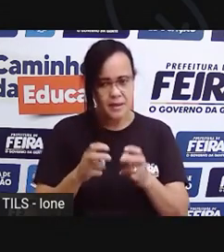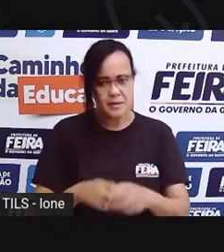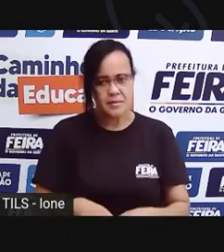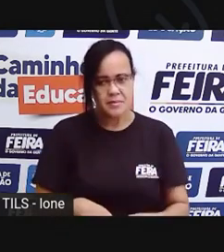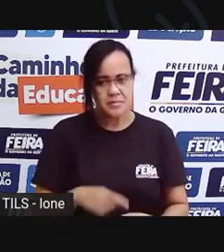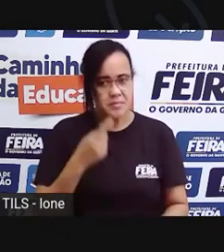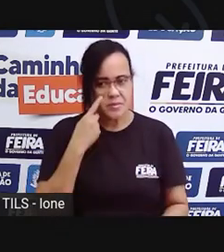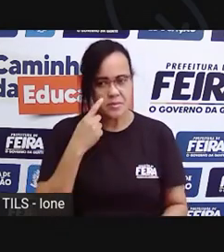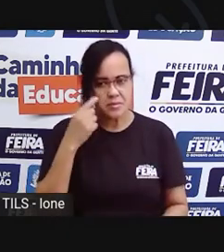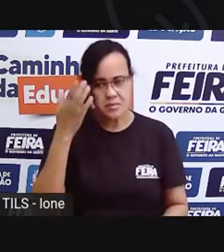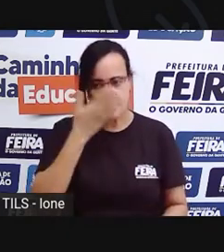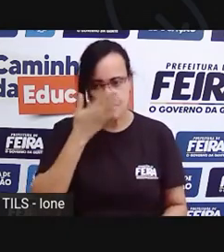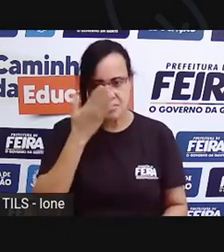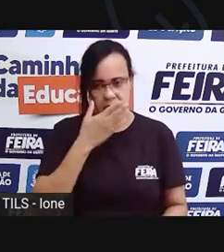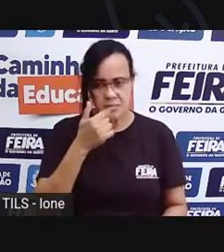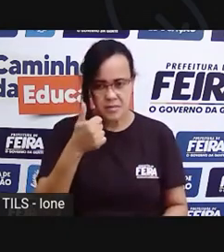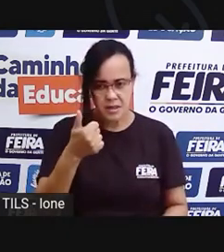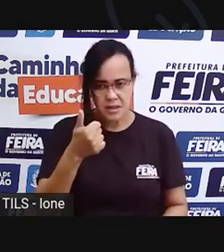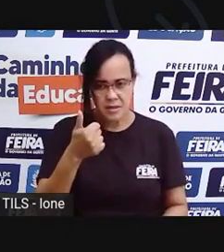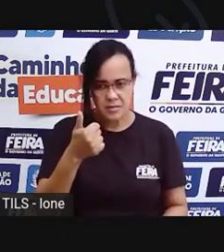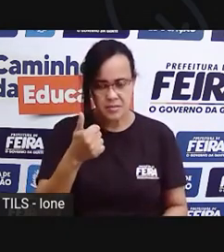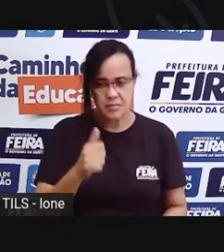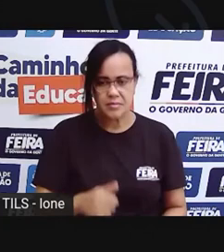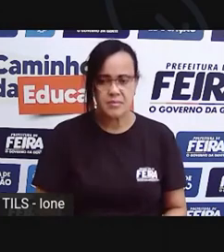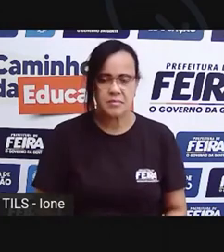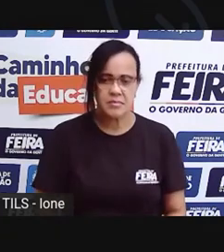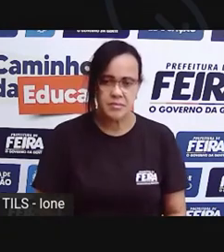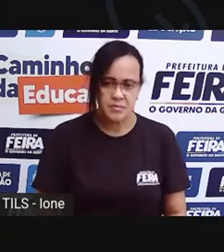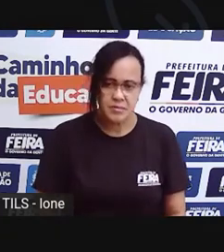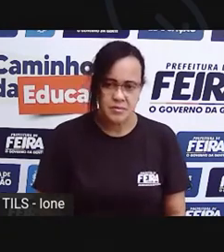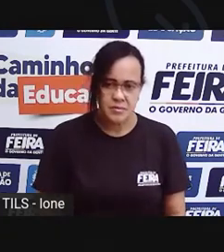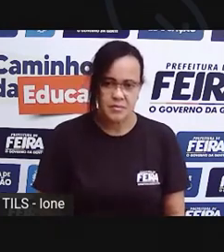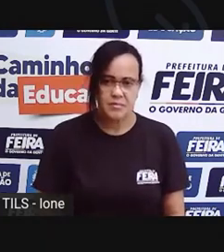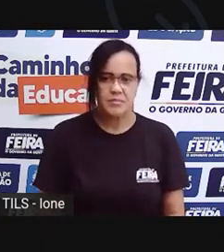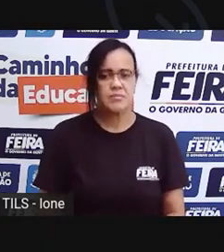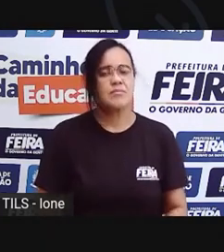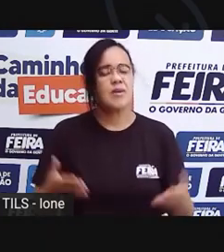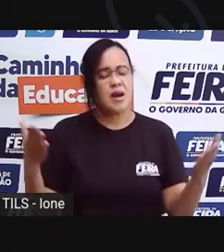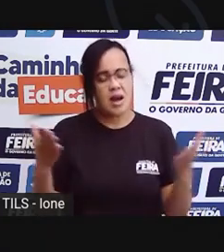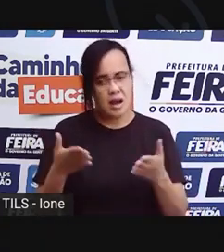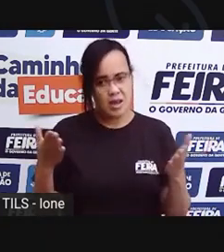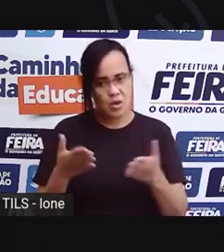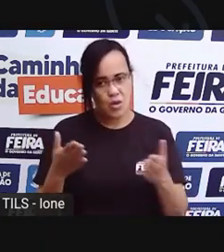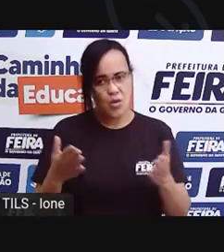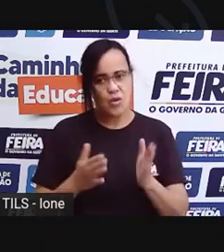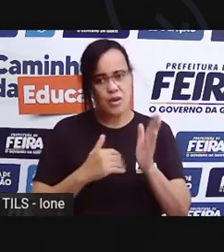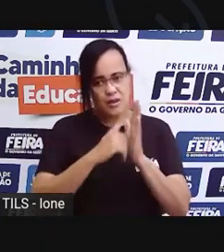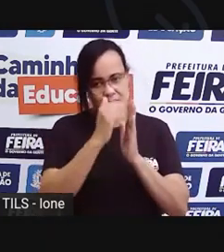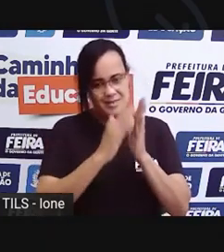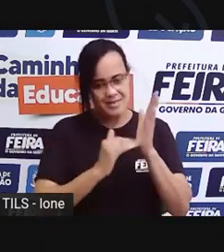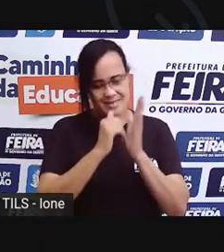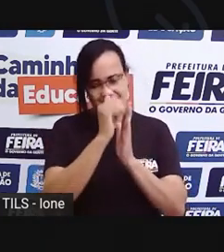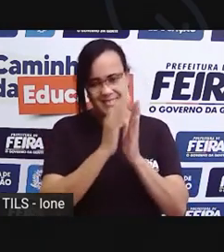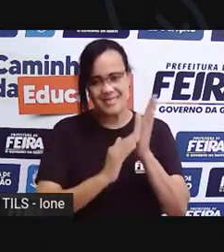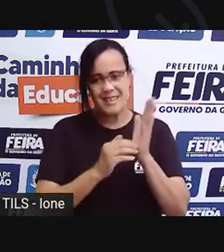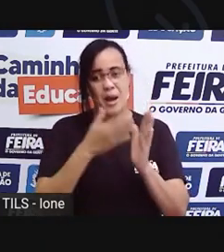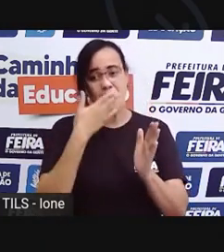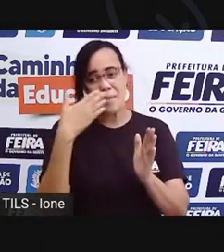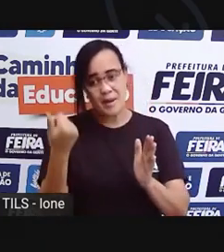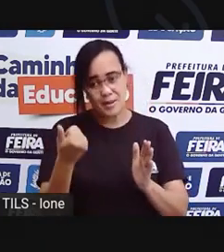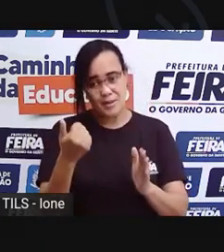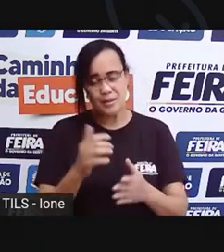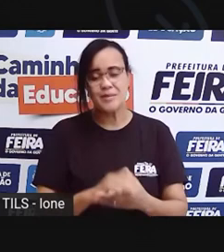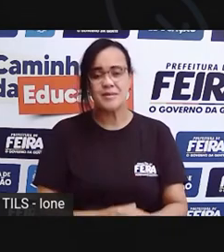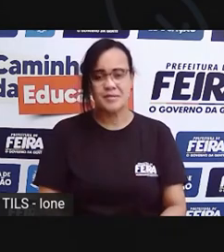perceber ainda, né? A prof vai começar a pintar para desenhar uma árvore. Então, a gente vai começar,